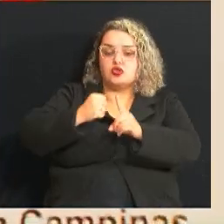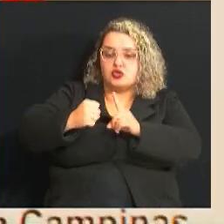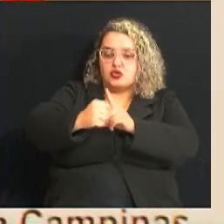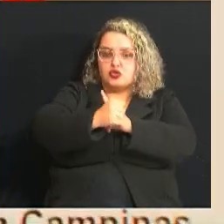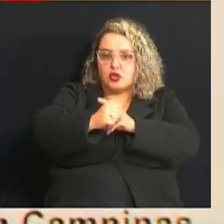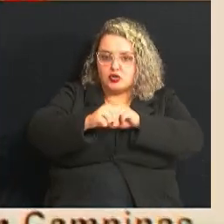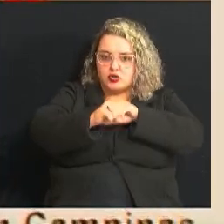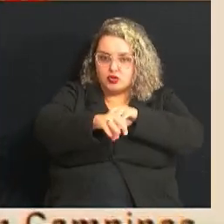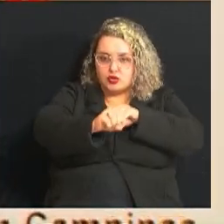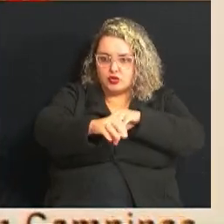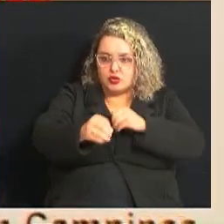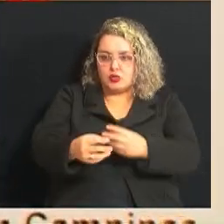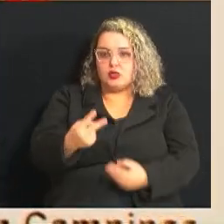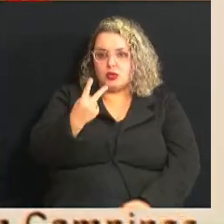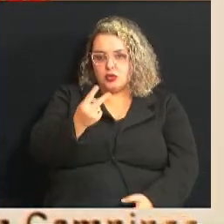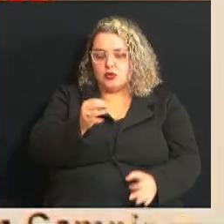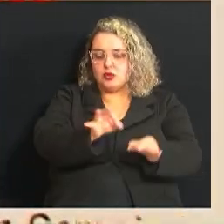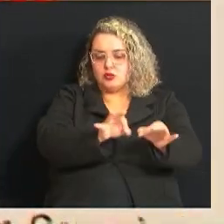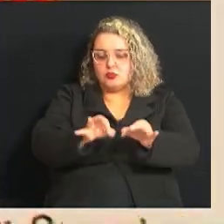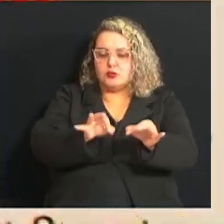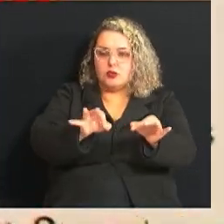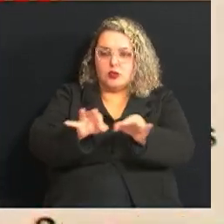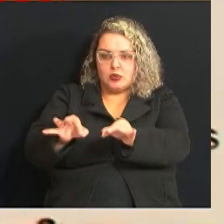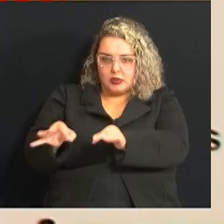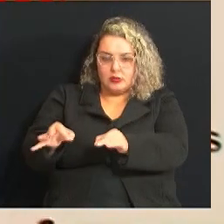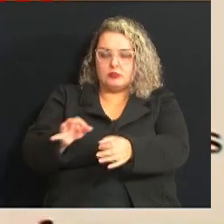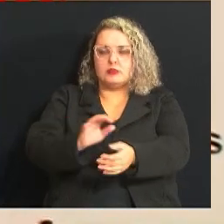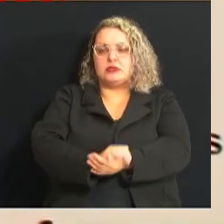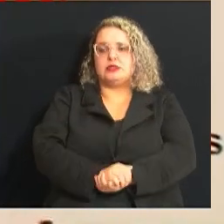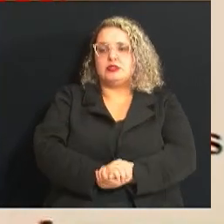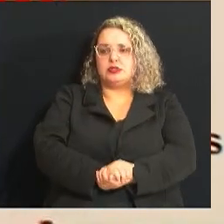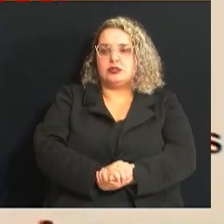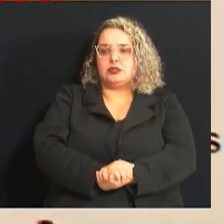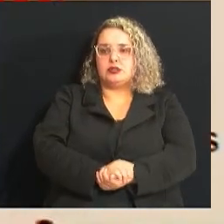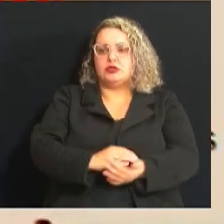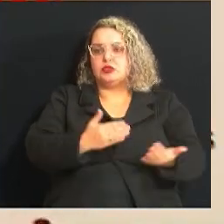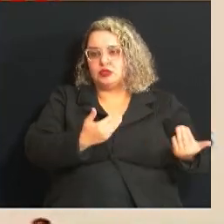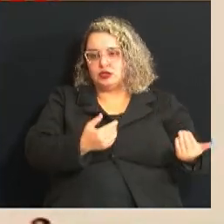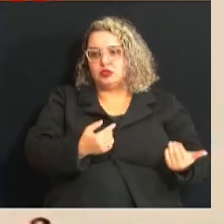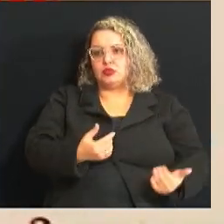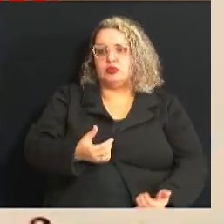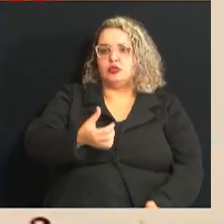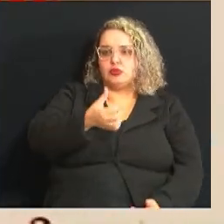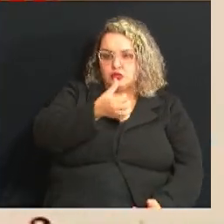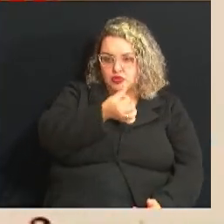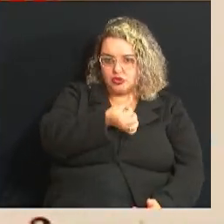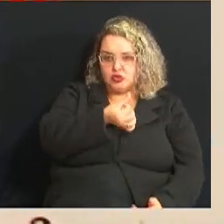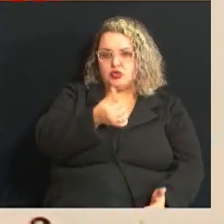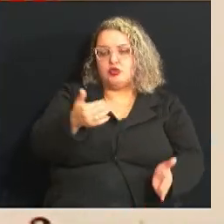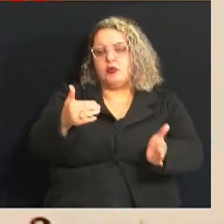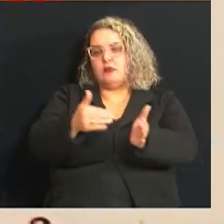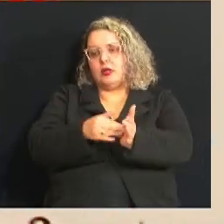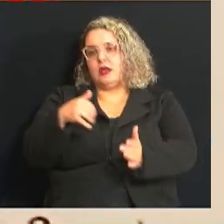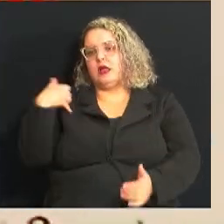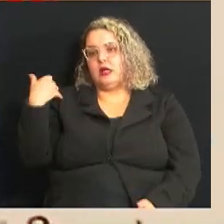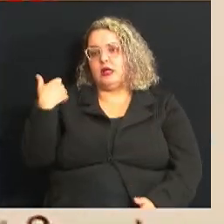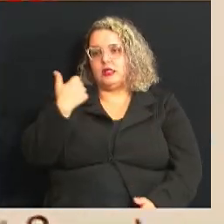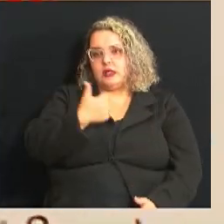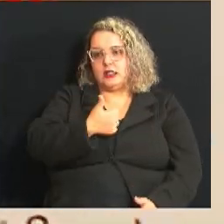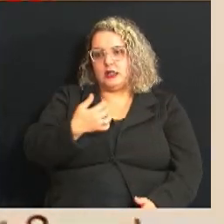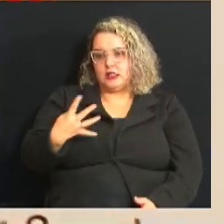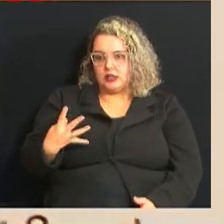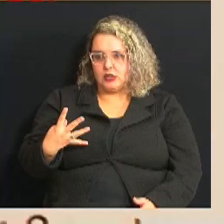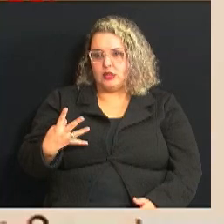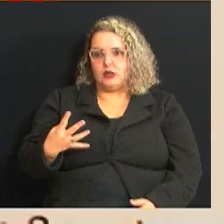2 tipos de programas aqui na Casa de Maria de Nazaré. Jovens de 6 a 14 anos, né, que aí tem